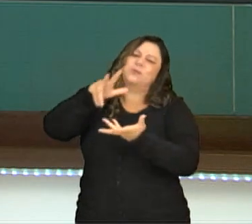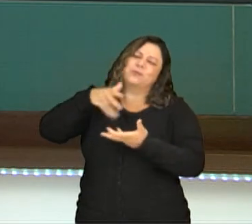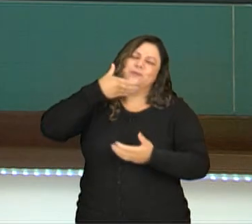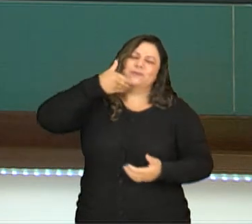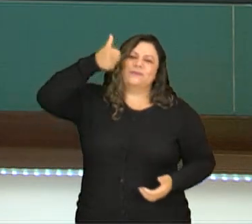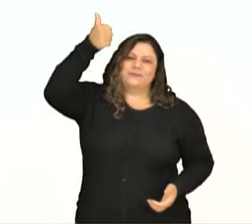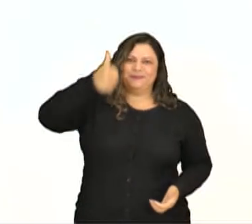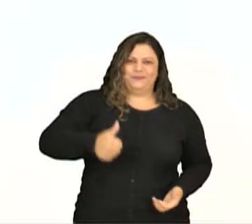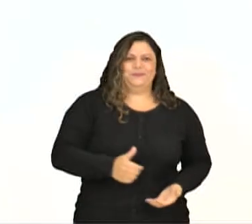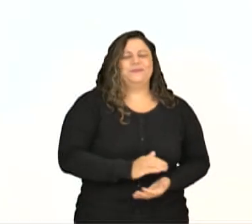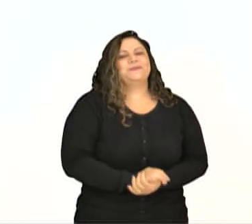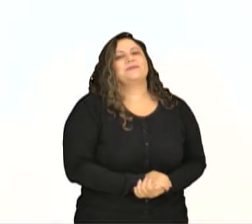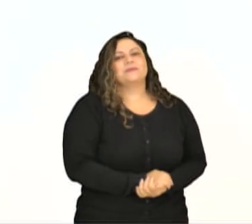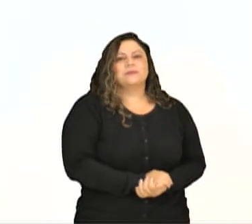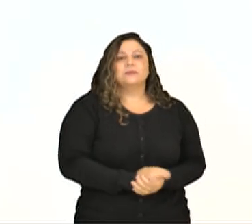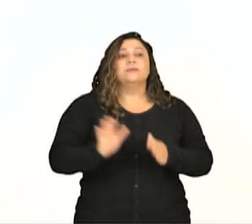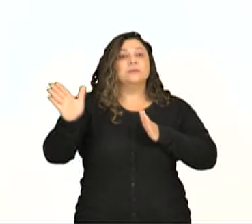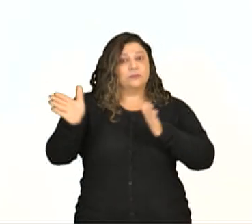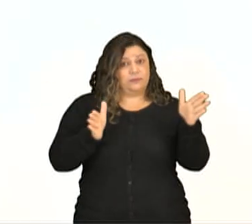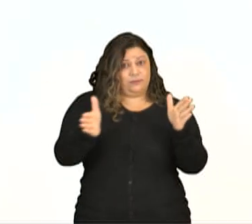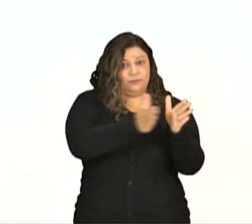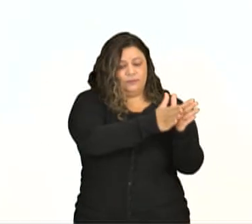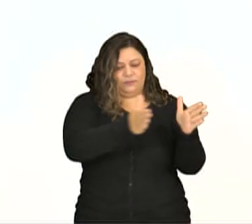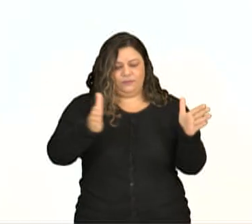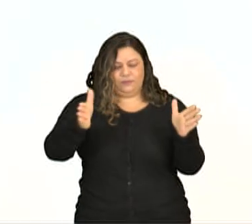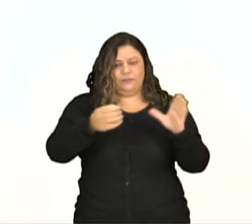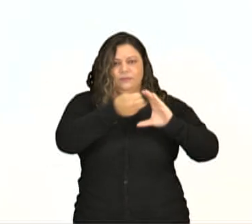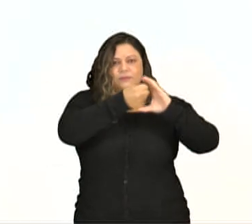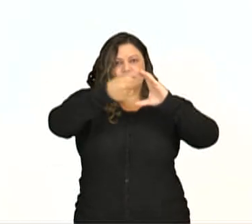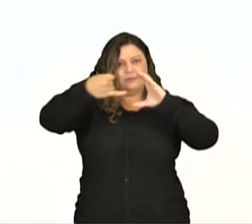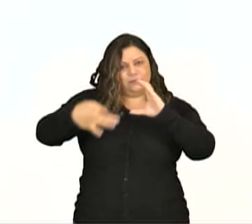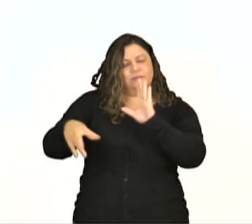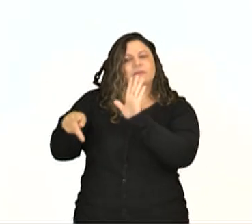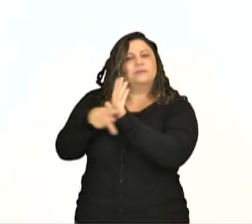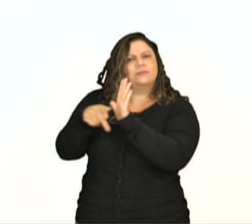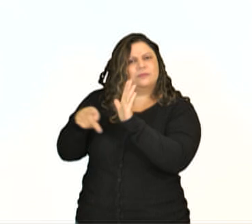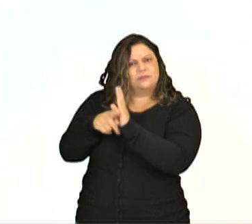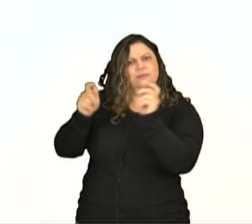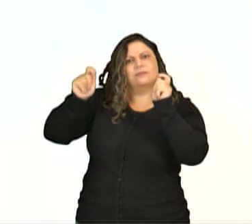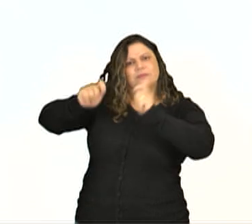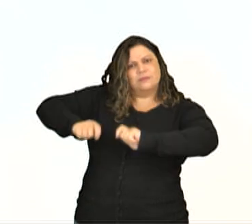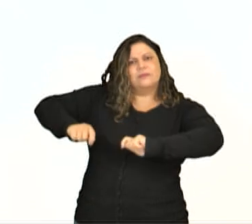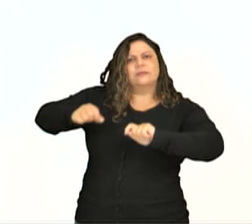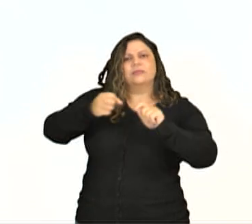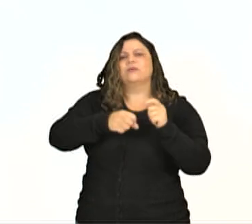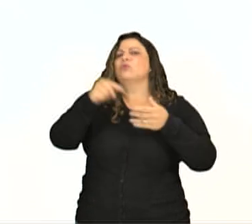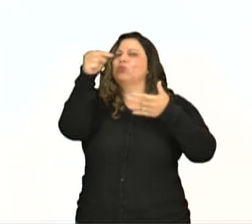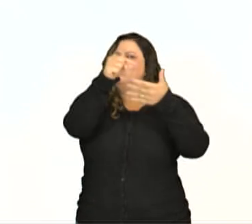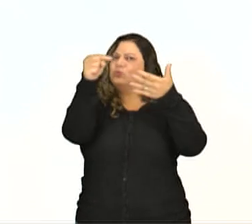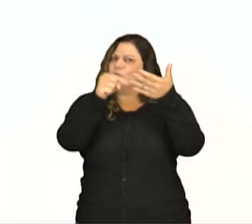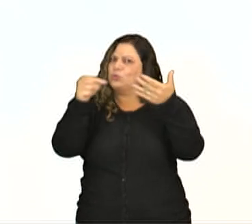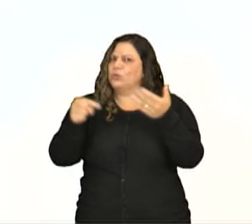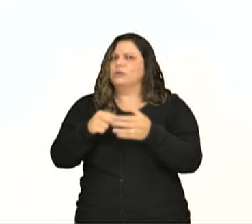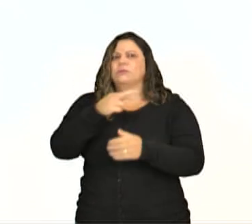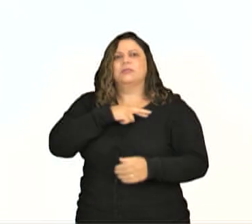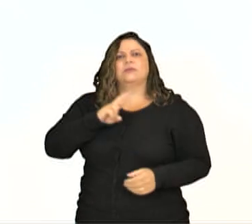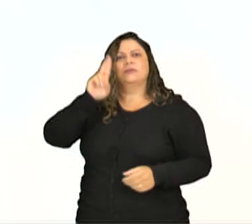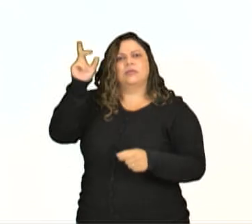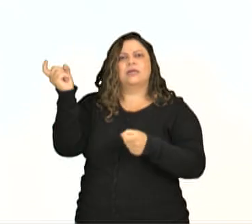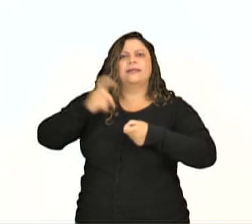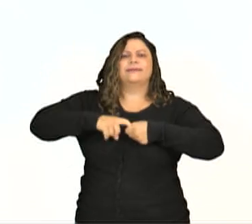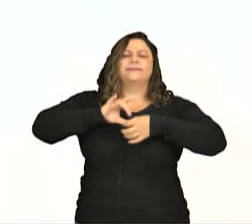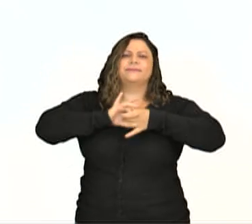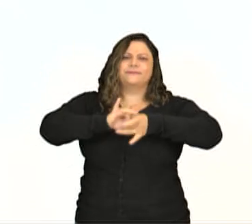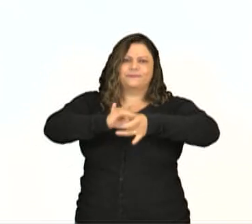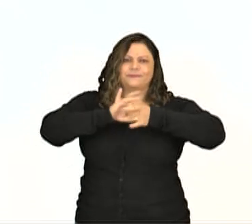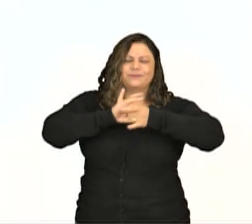melhor. Então, esse período vai ser caracterizado por isso, né? Só que com todo um aspecto religioso também vinculado. Então,